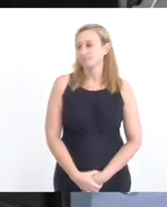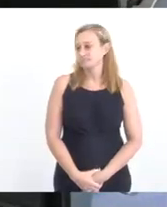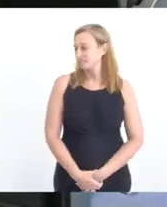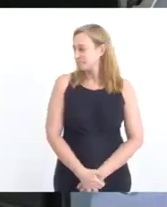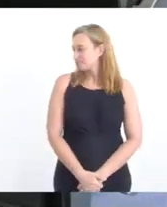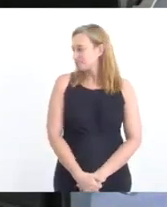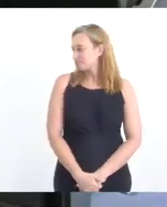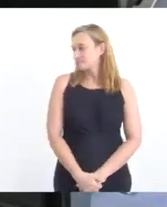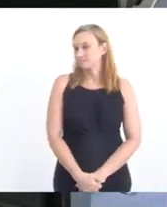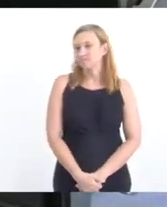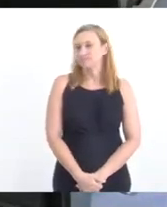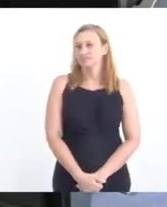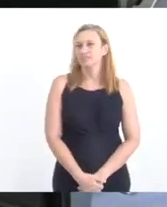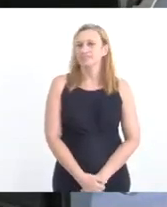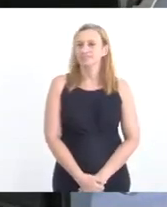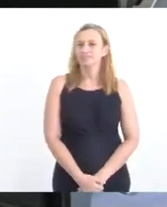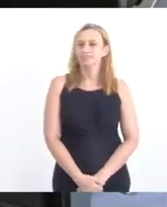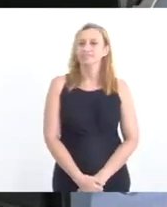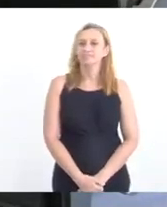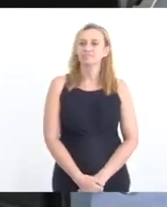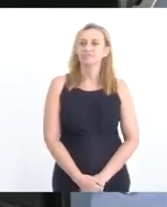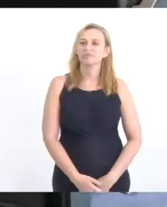E aí